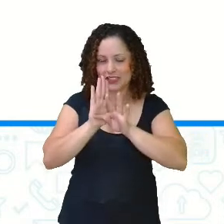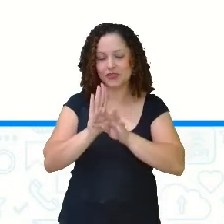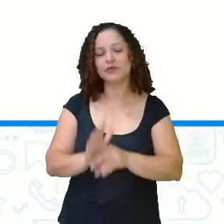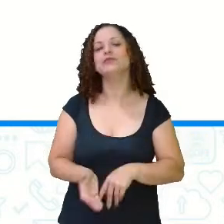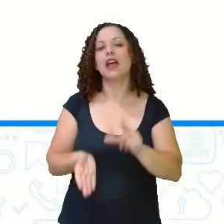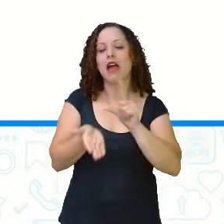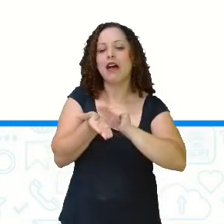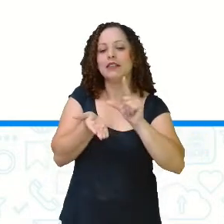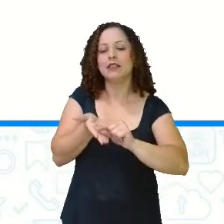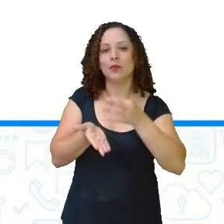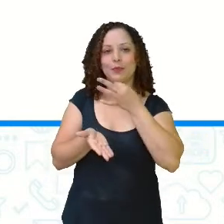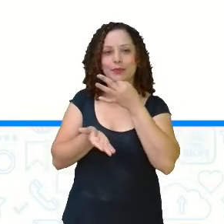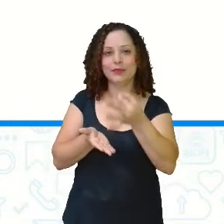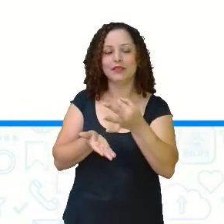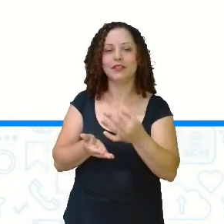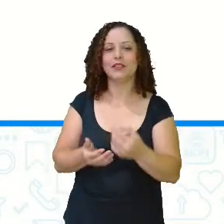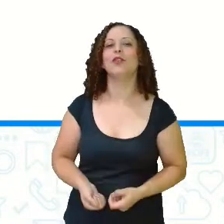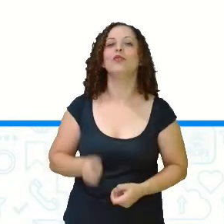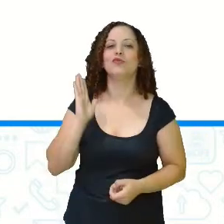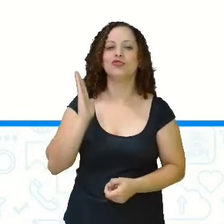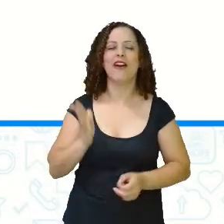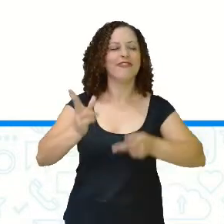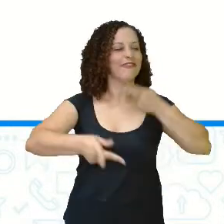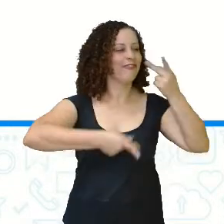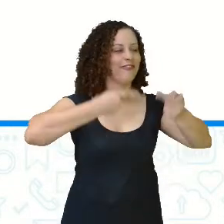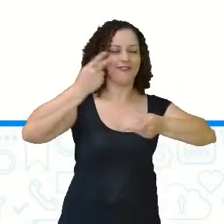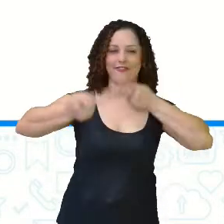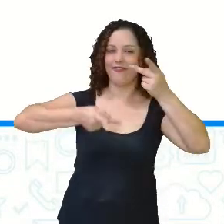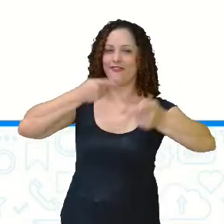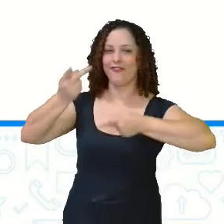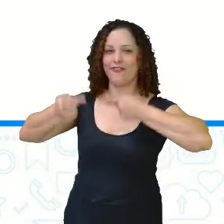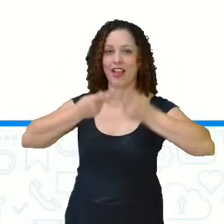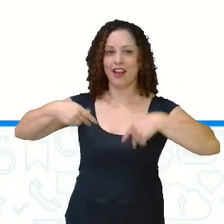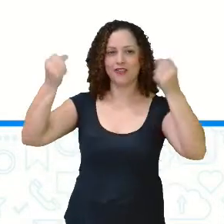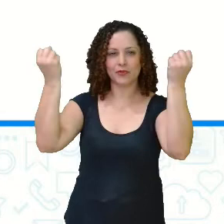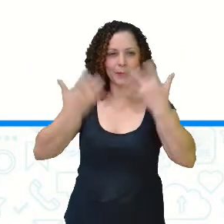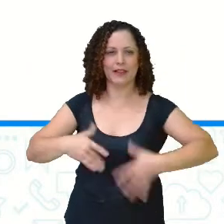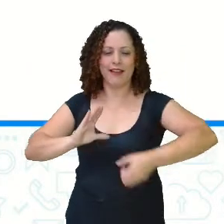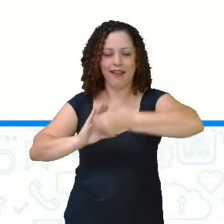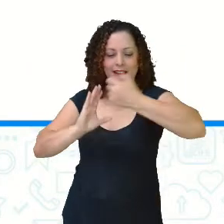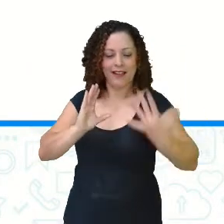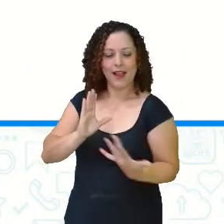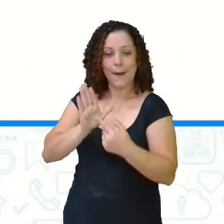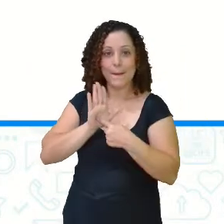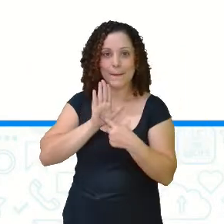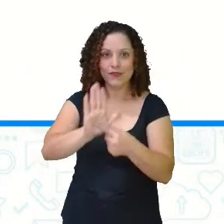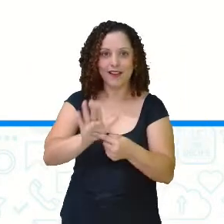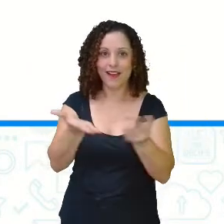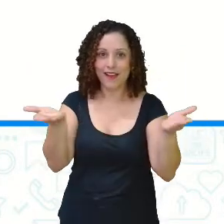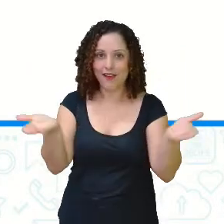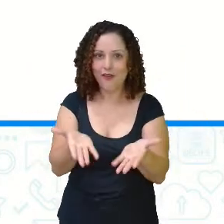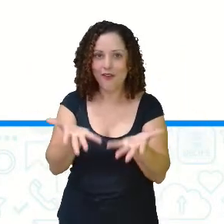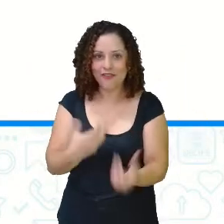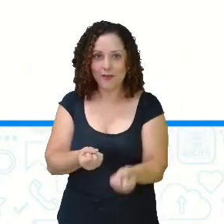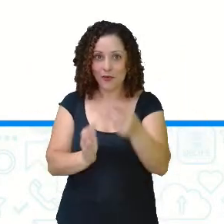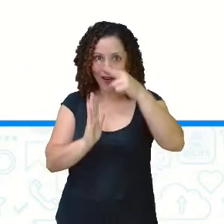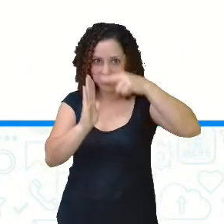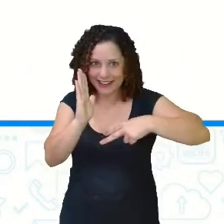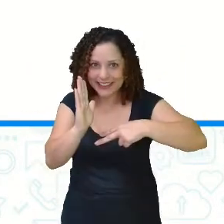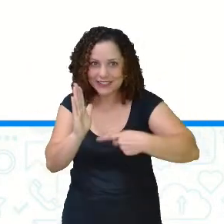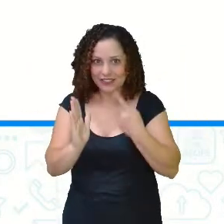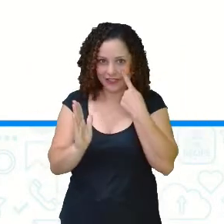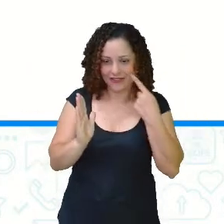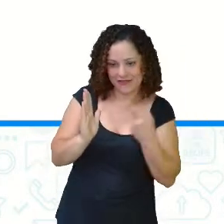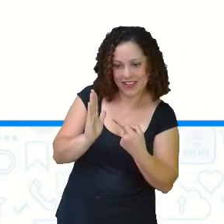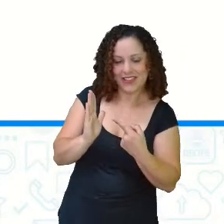Porque eu já falei bastante, né? Já disse bastante como é que é, já citei as características, mas agora vamos ler para a gente ver?